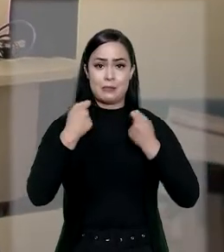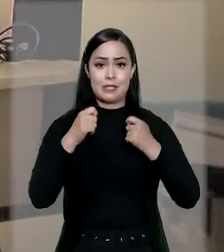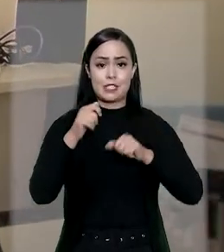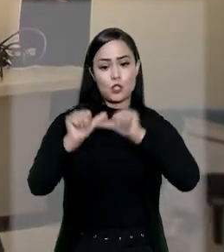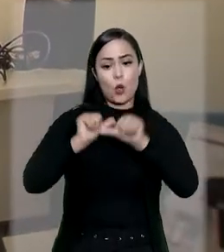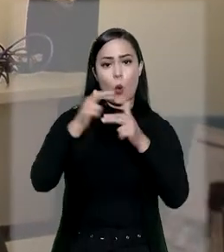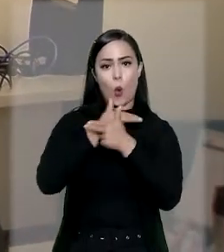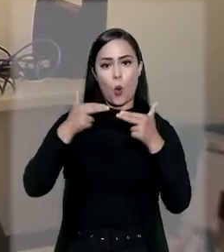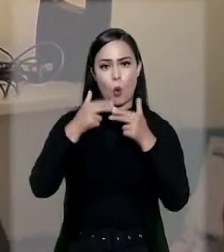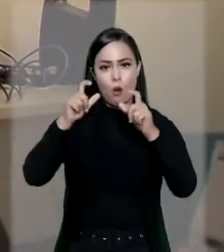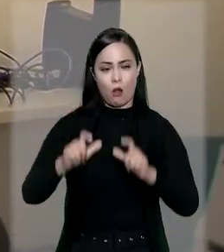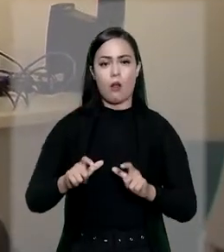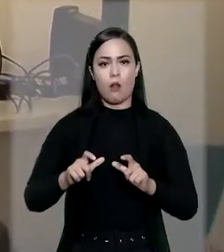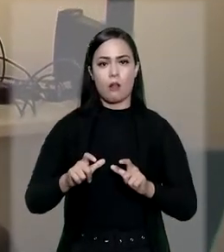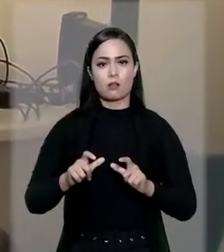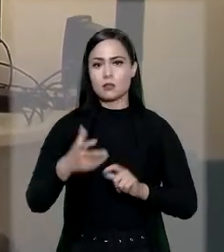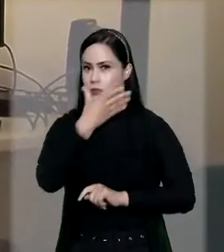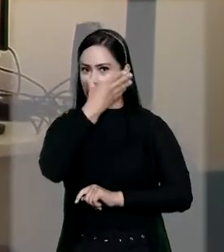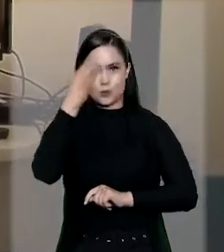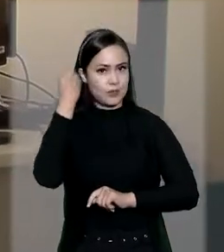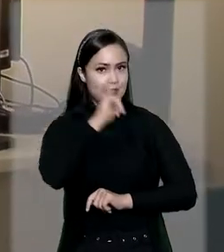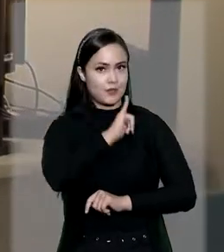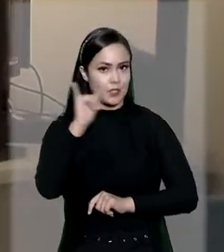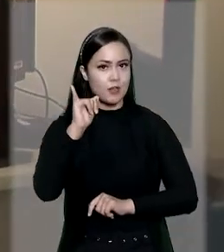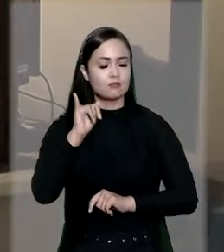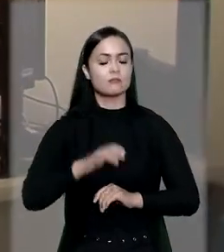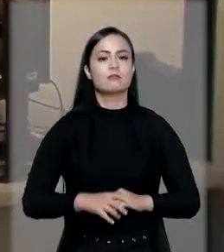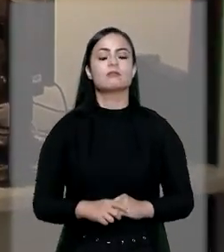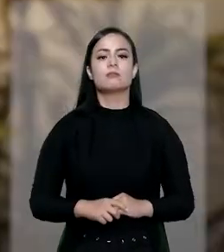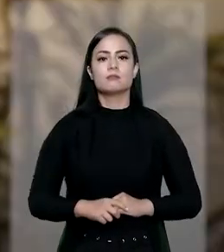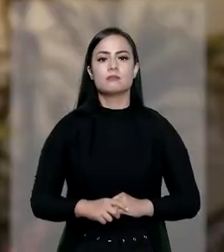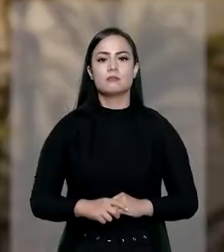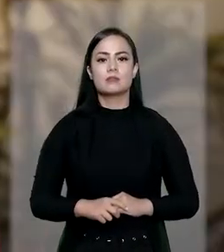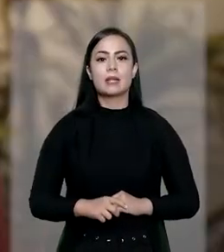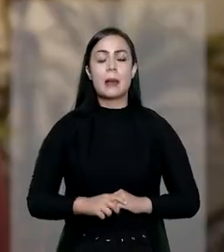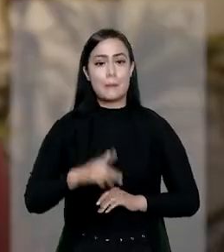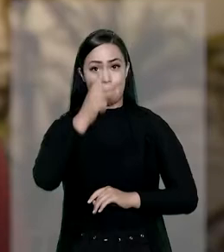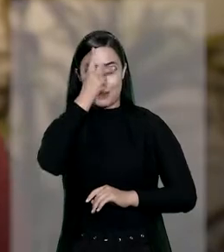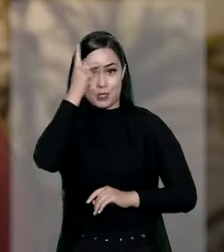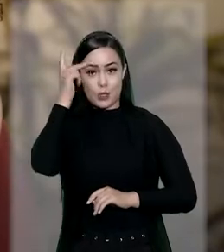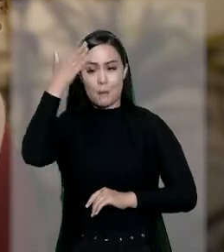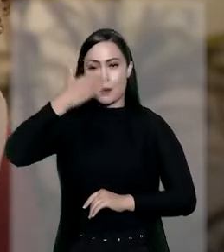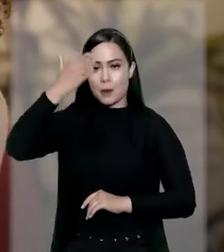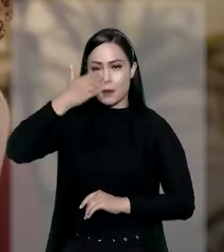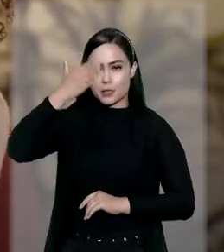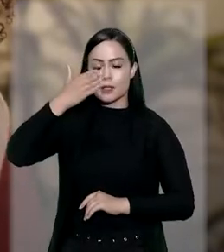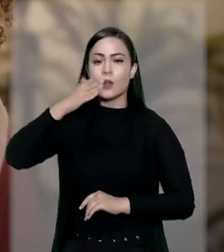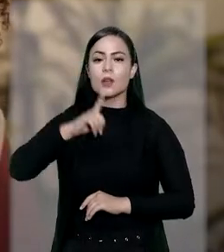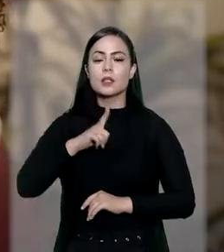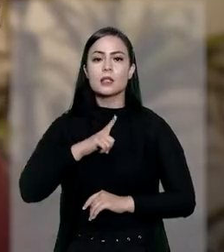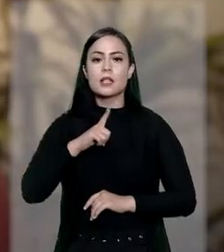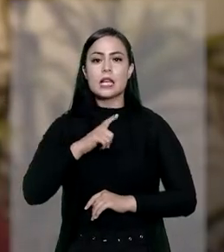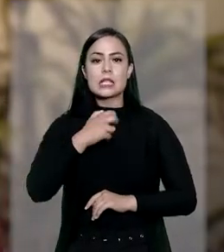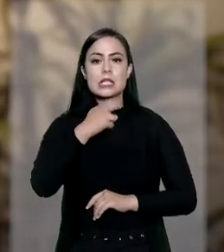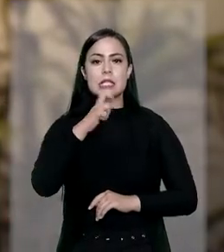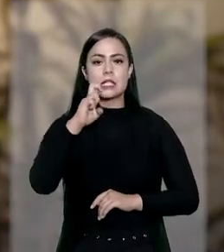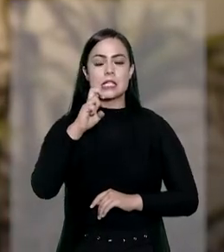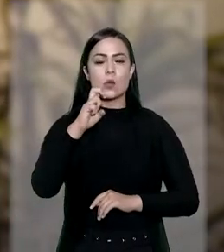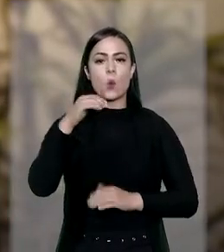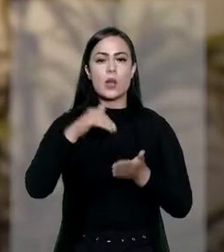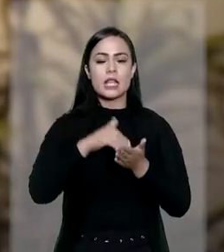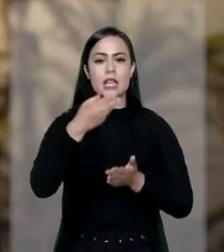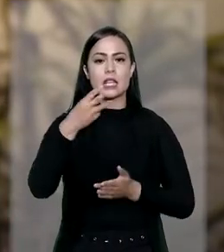precisar trocar alguma coisa de lugar, não esqueça de avisar. Já a pessoa com baixa visão é aquela que possui de